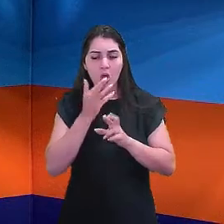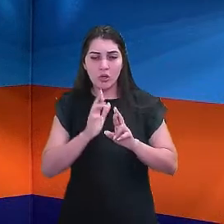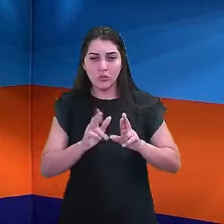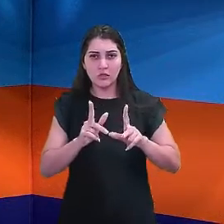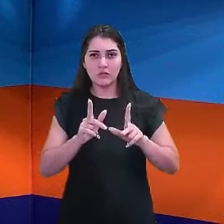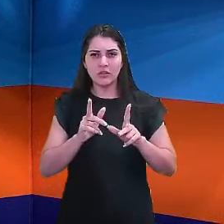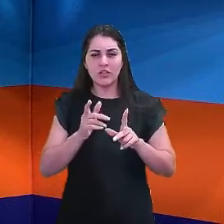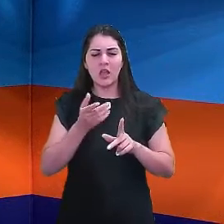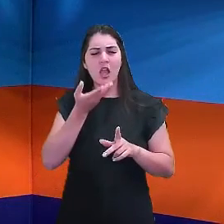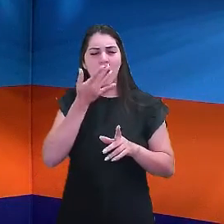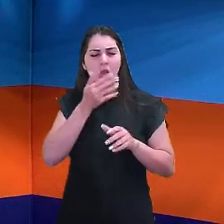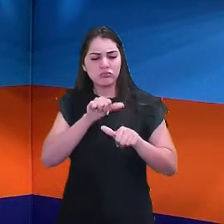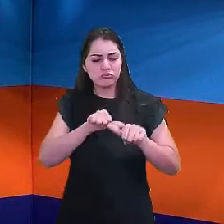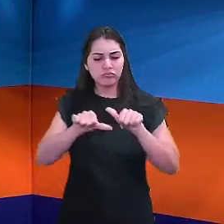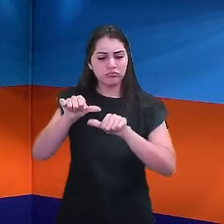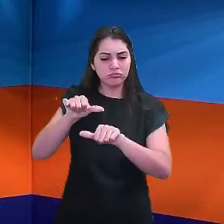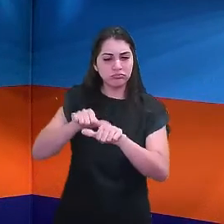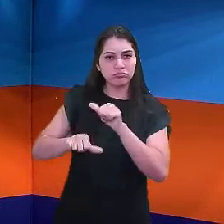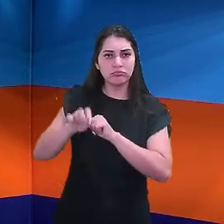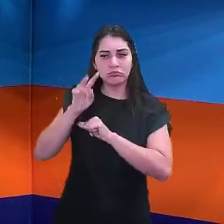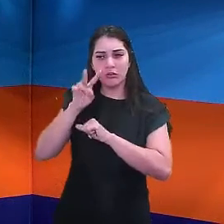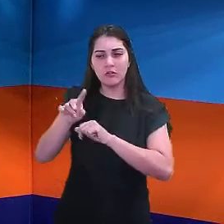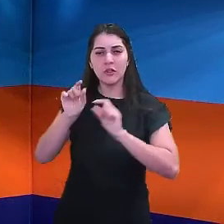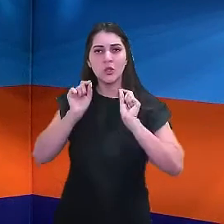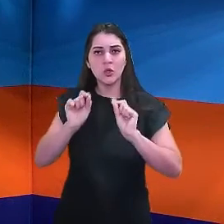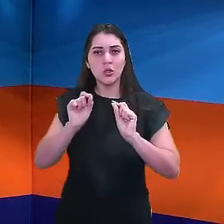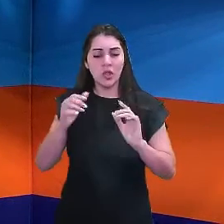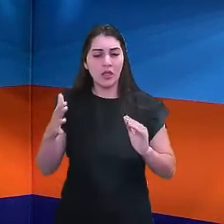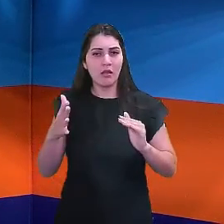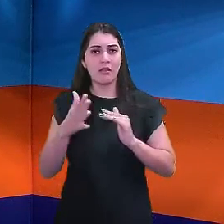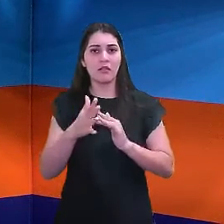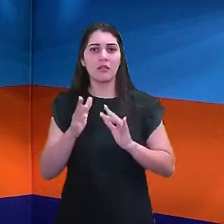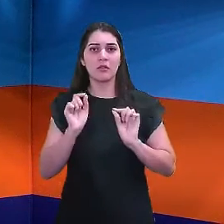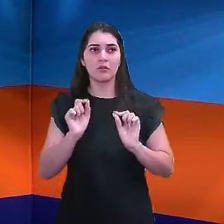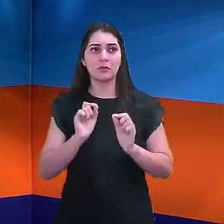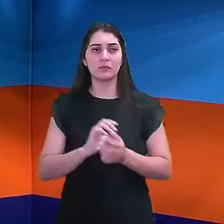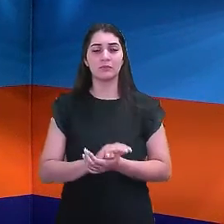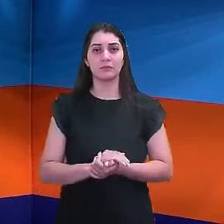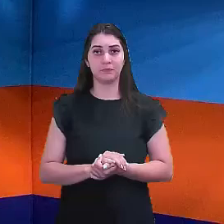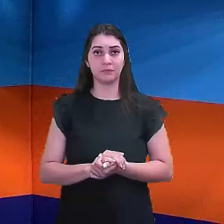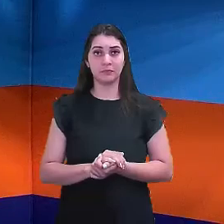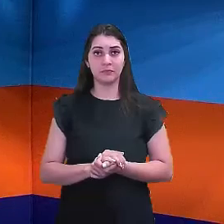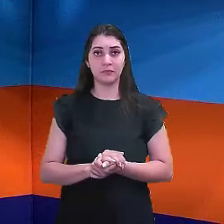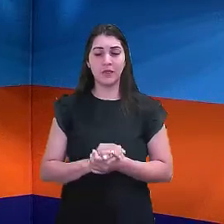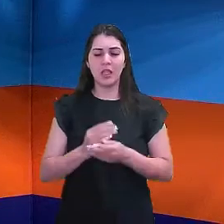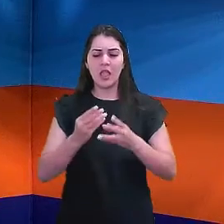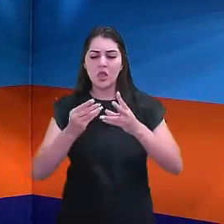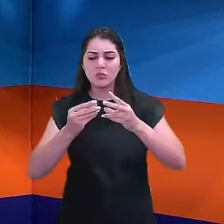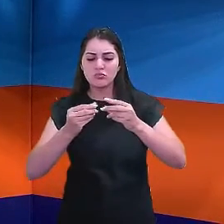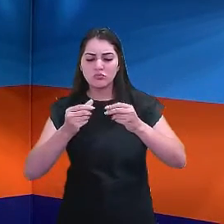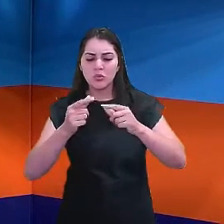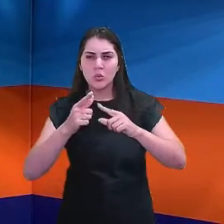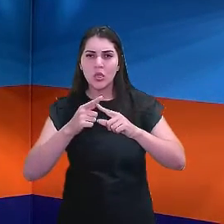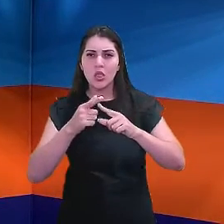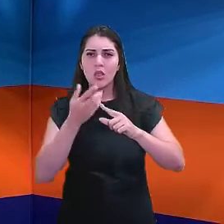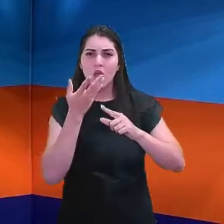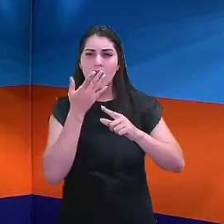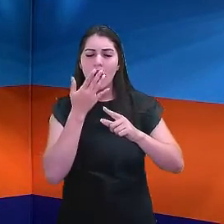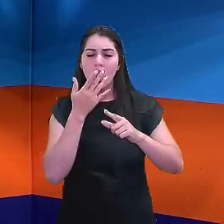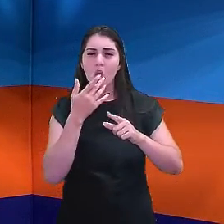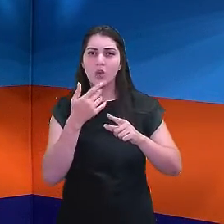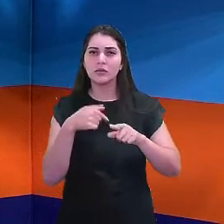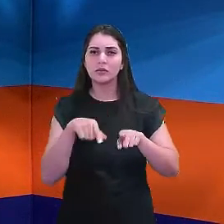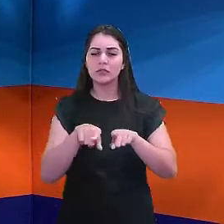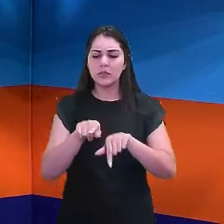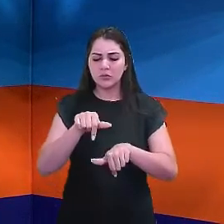se modificando. Você vai vendo que até a viscosidade, a cor, até